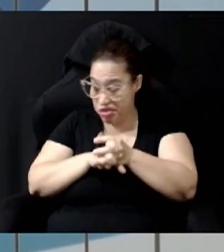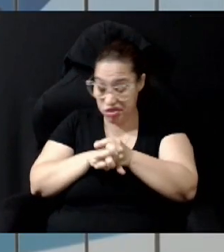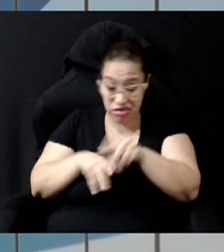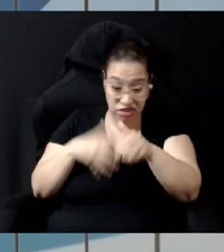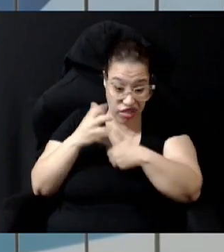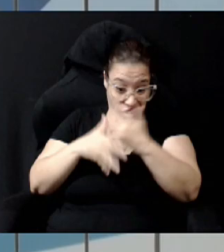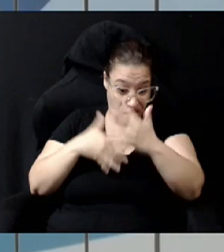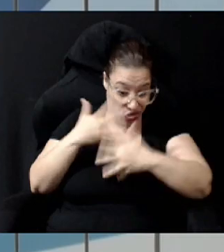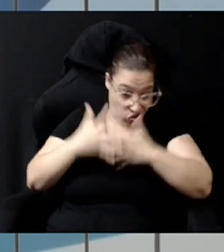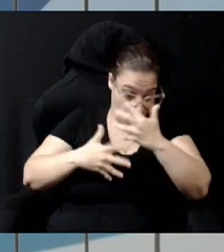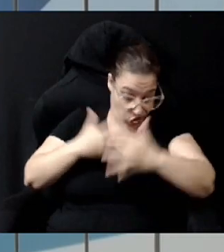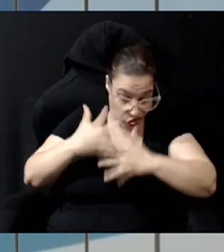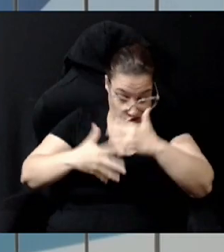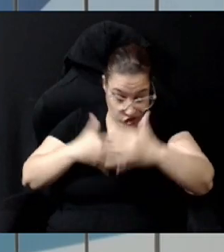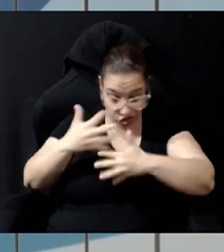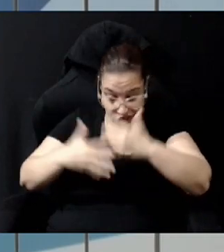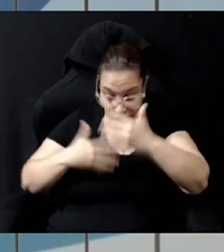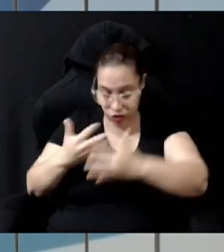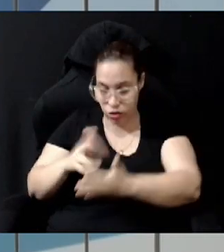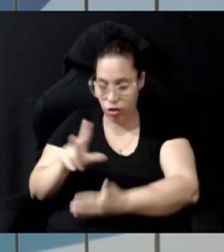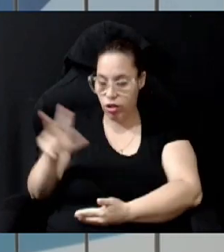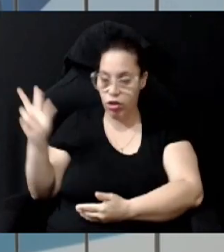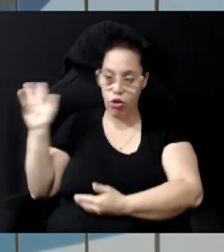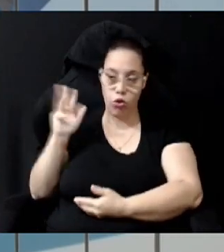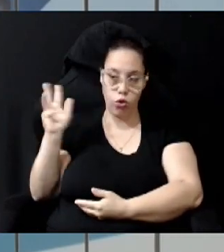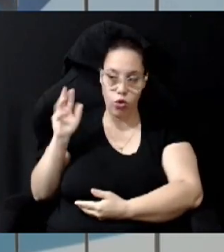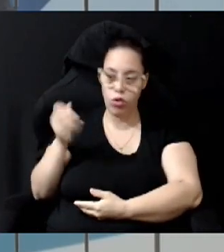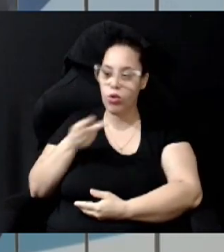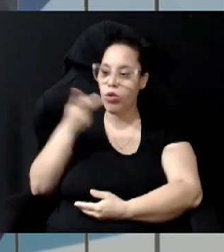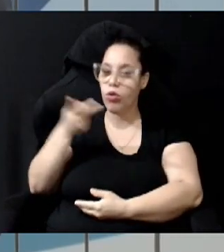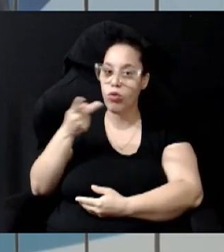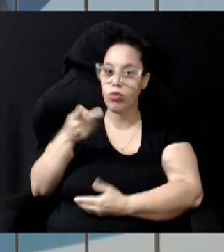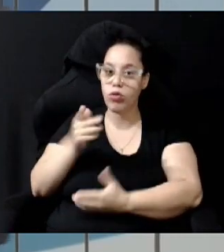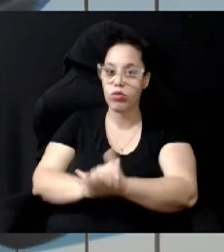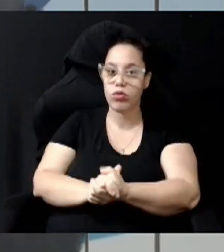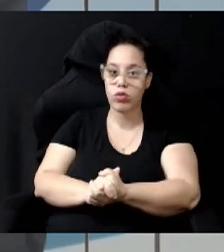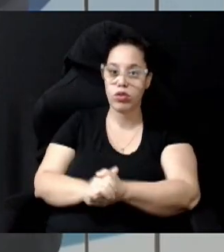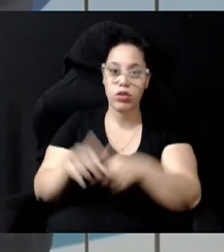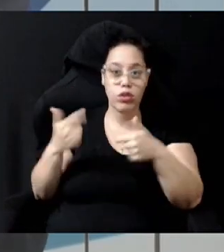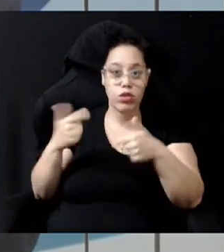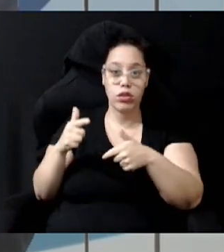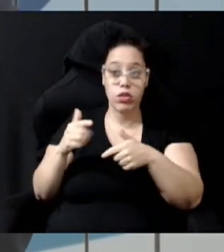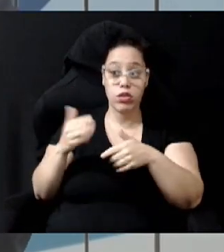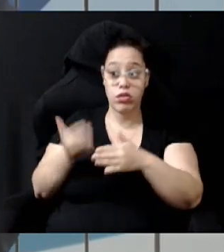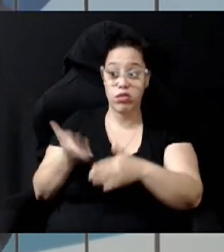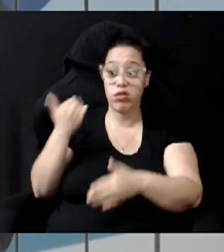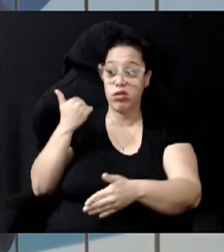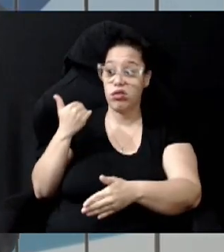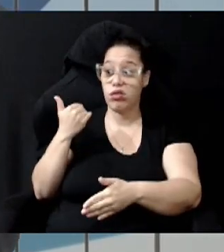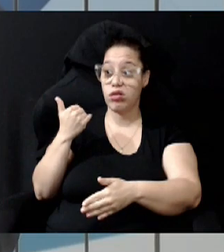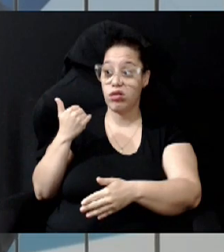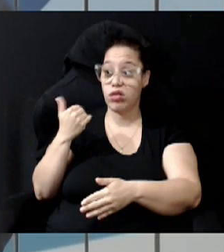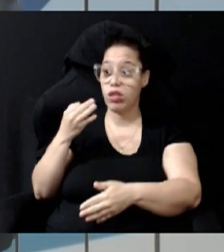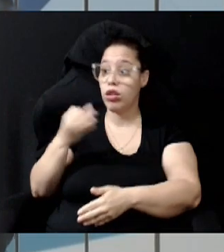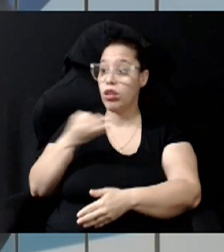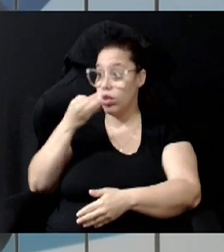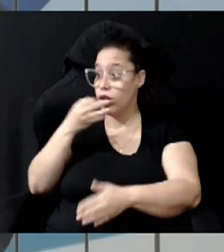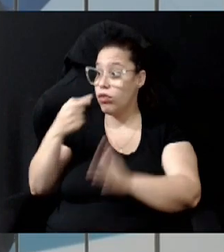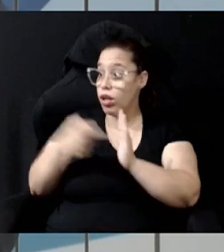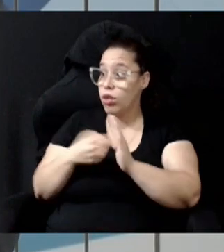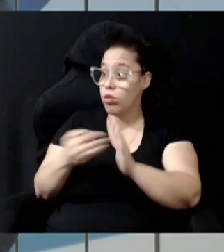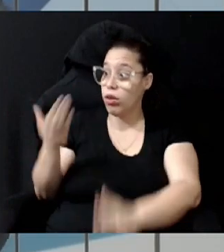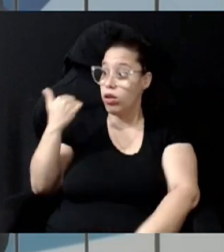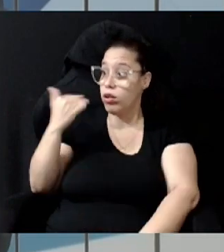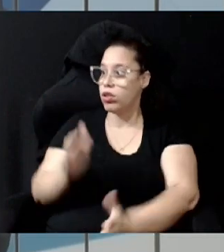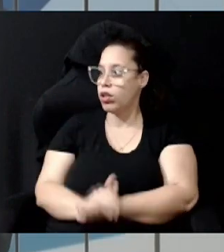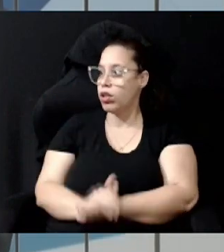prestar depoimento, né? Condução coercitiva, sem ele ter sido antecipadamente sido notificado. Né? Tá tudo certo,